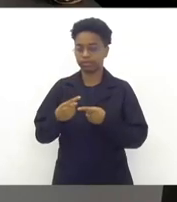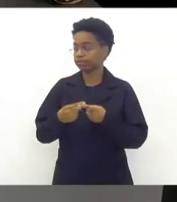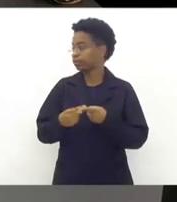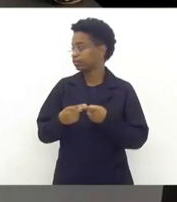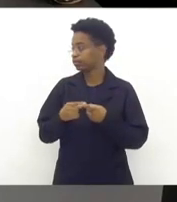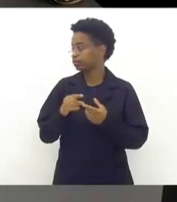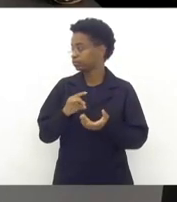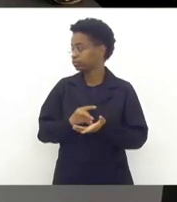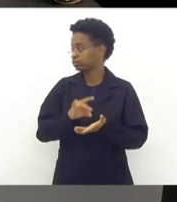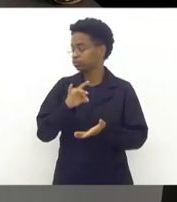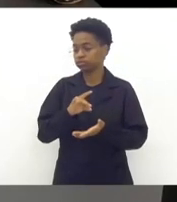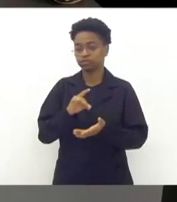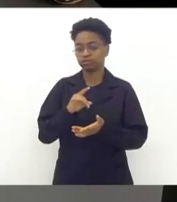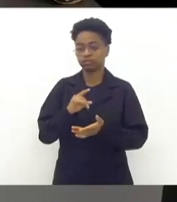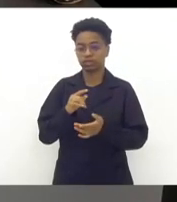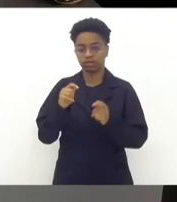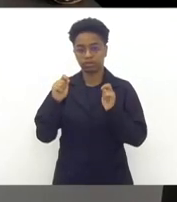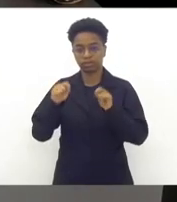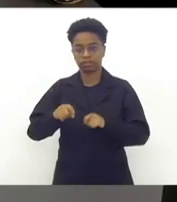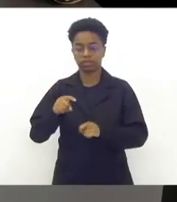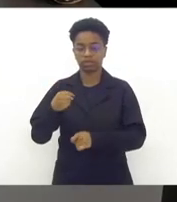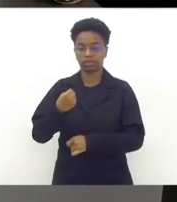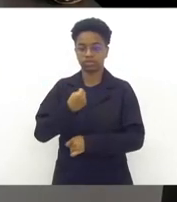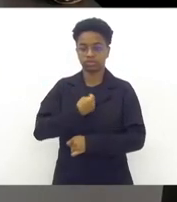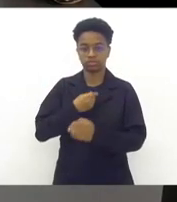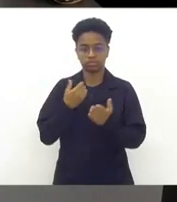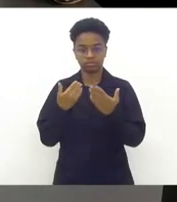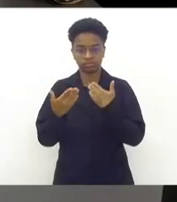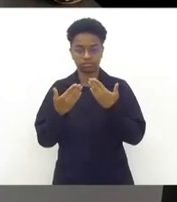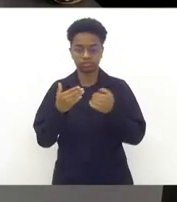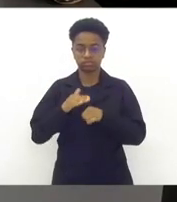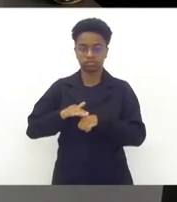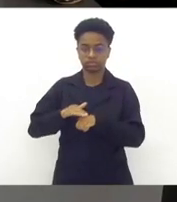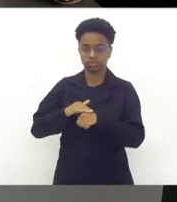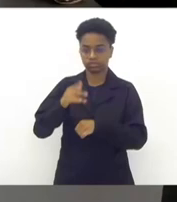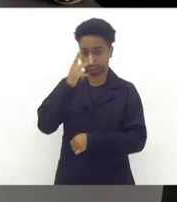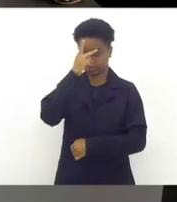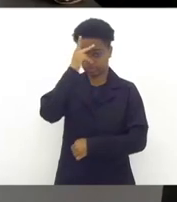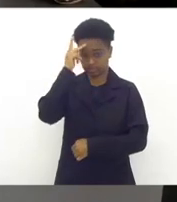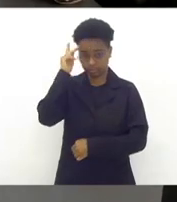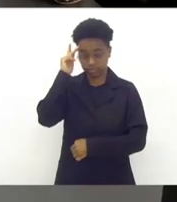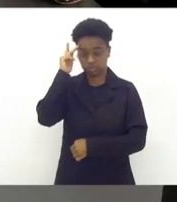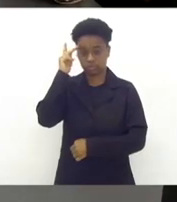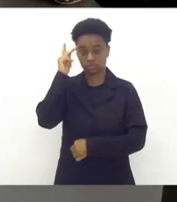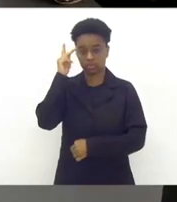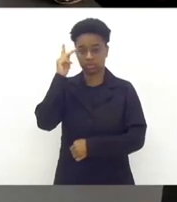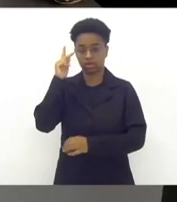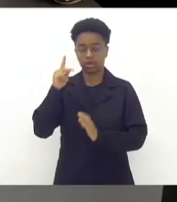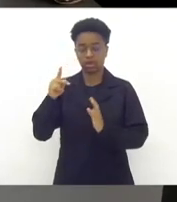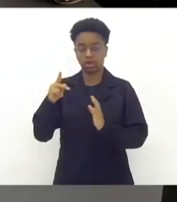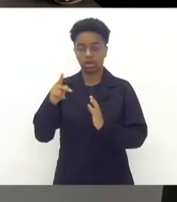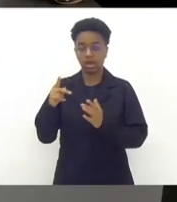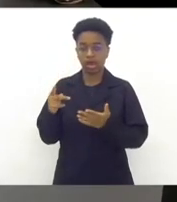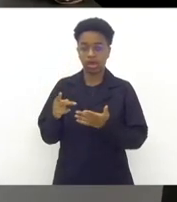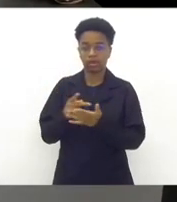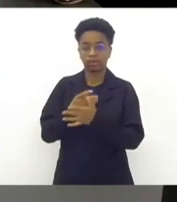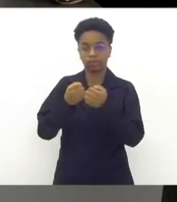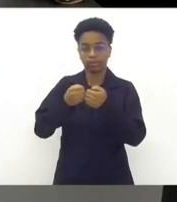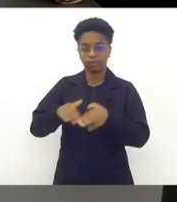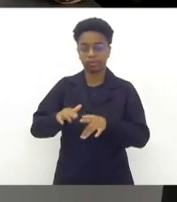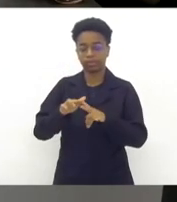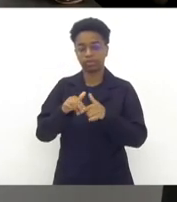exatamente a possibilidade de a gente ouvir as pessoas que foram vitimadas diretamente pelo reconhecimento